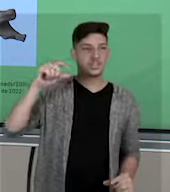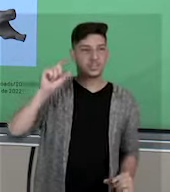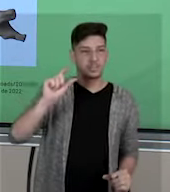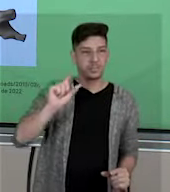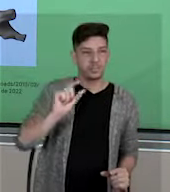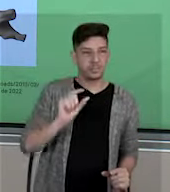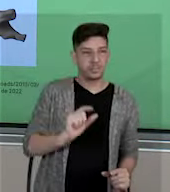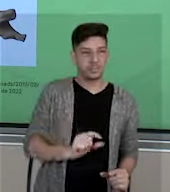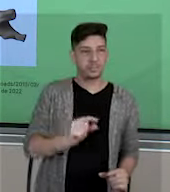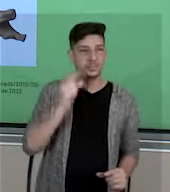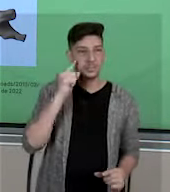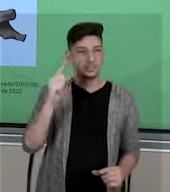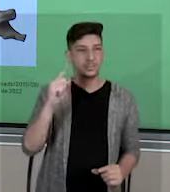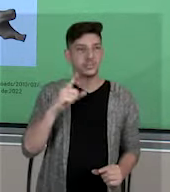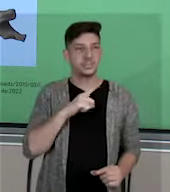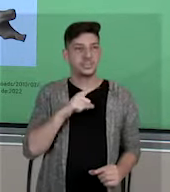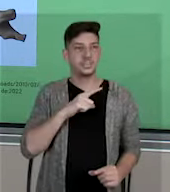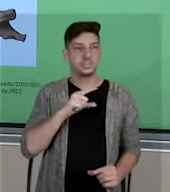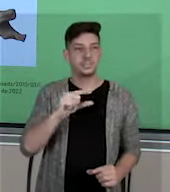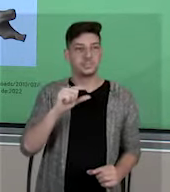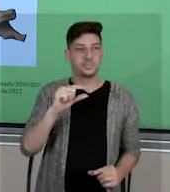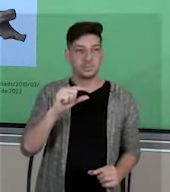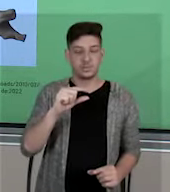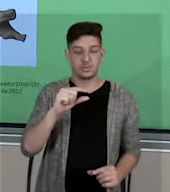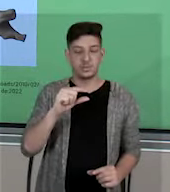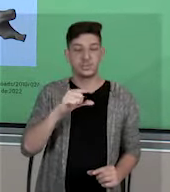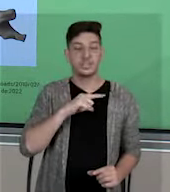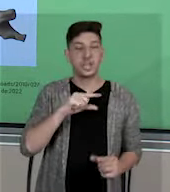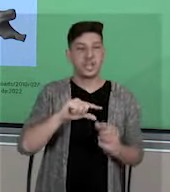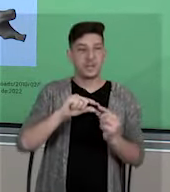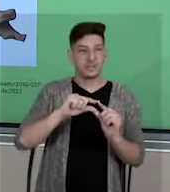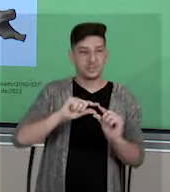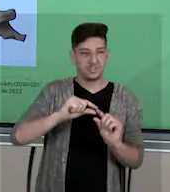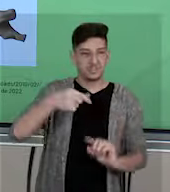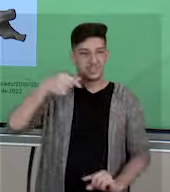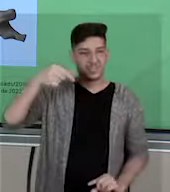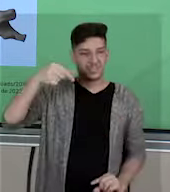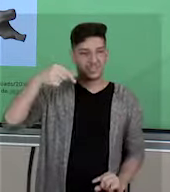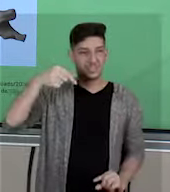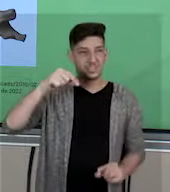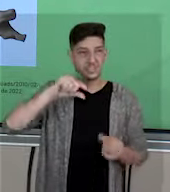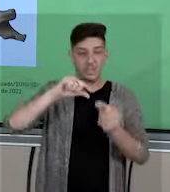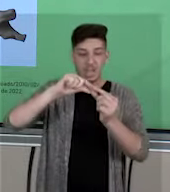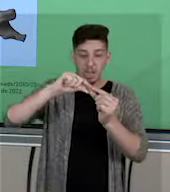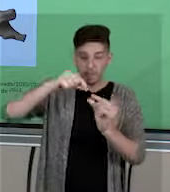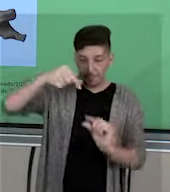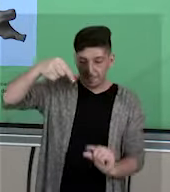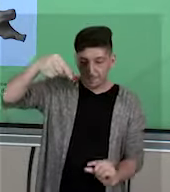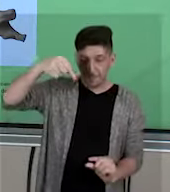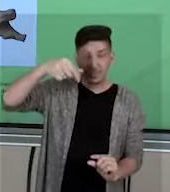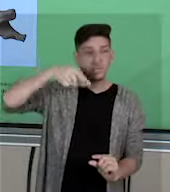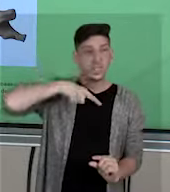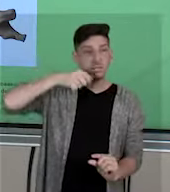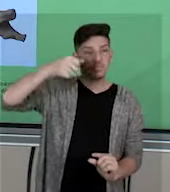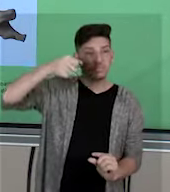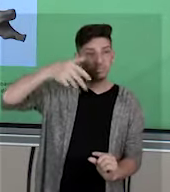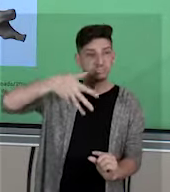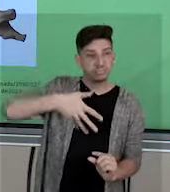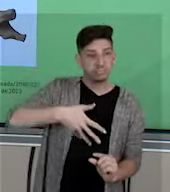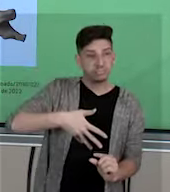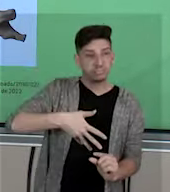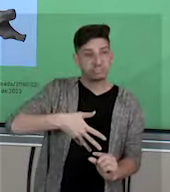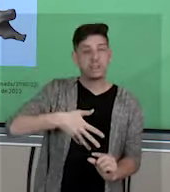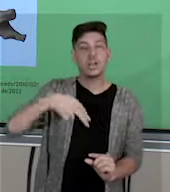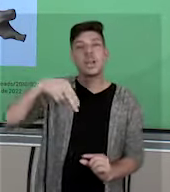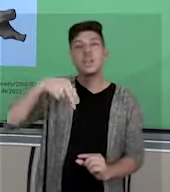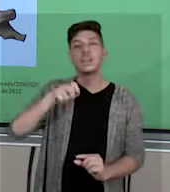do meio aqui, a gente tem a medula, e da medula partem os nervos. Então, cada nervo que está partindo ali da